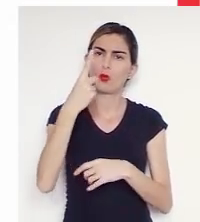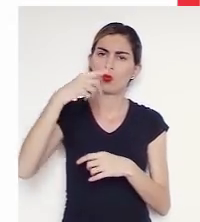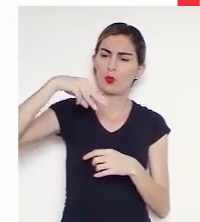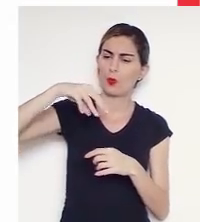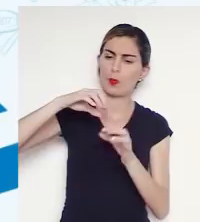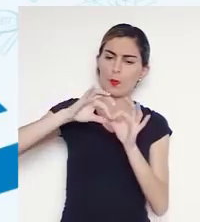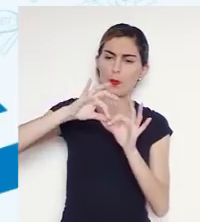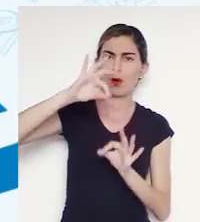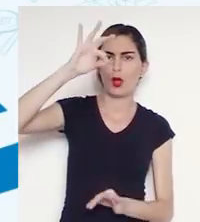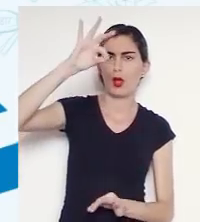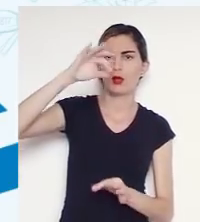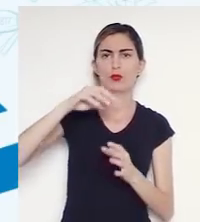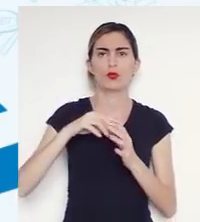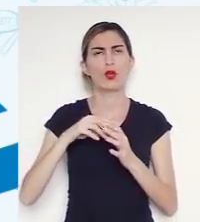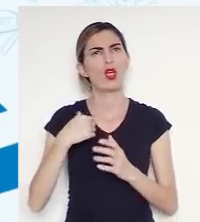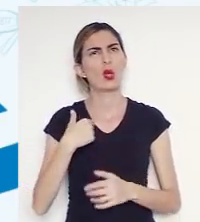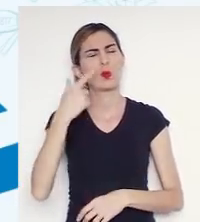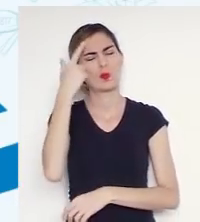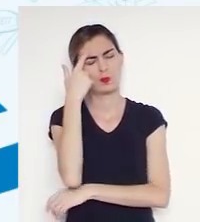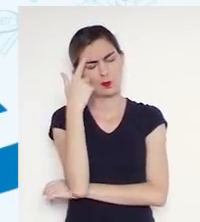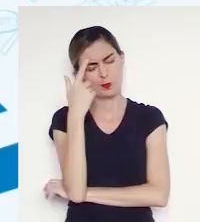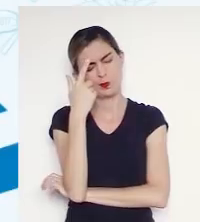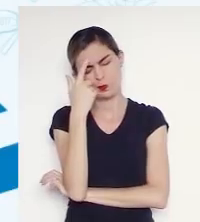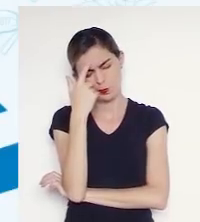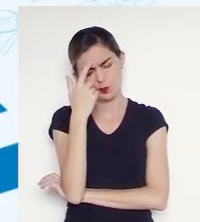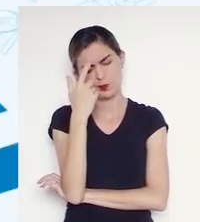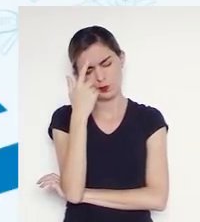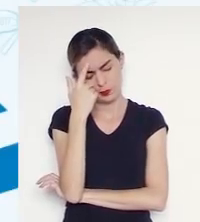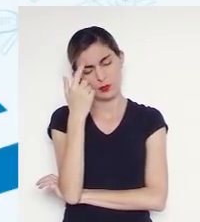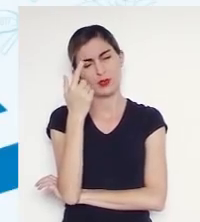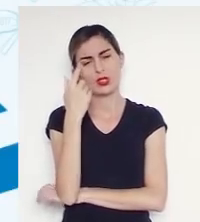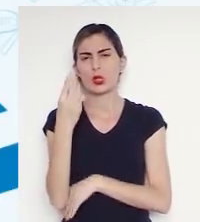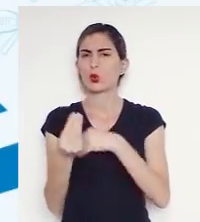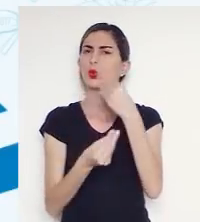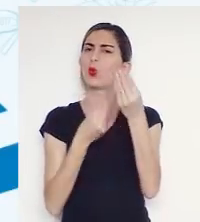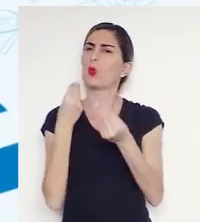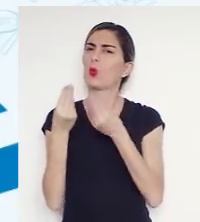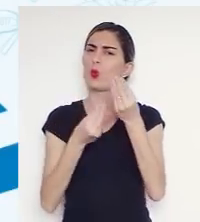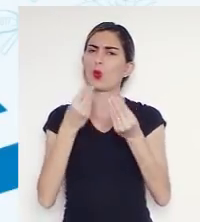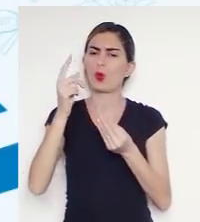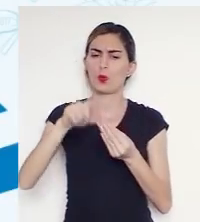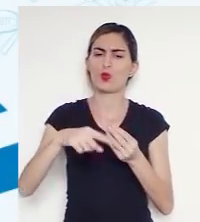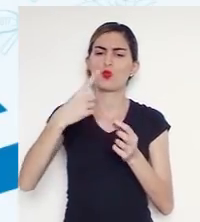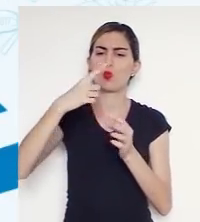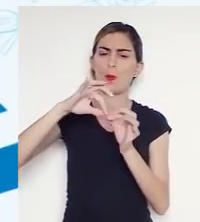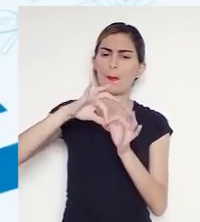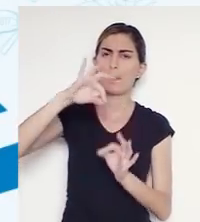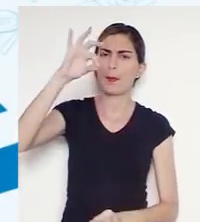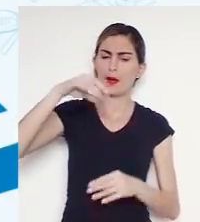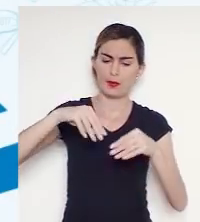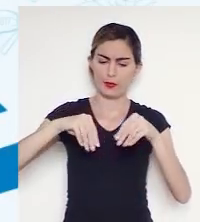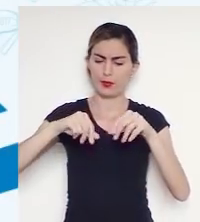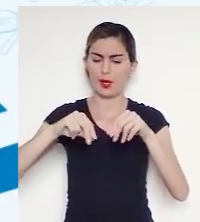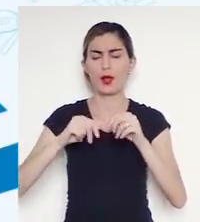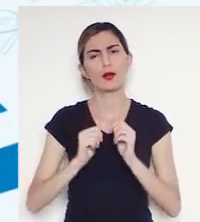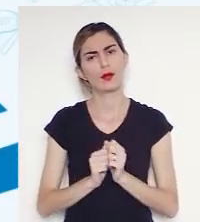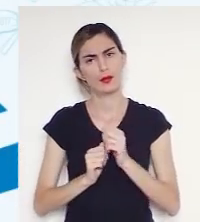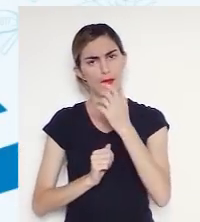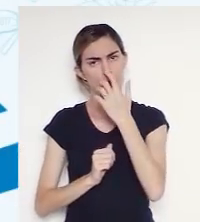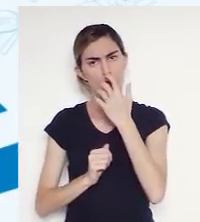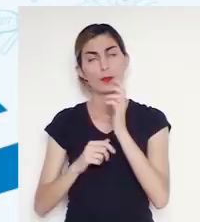de areia. Eu ficava muito encucado pensando como seria então 1 metro de